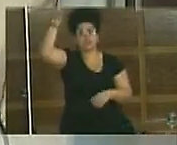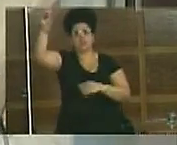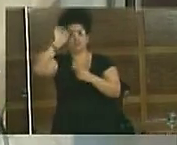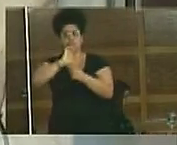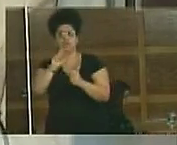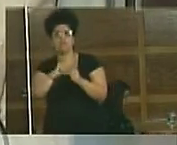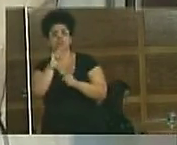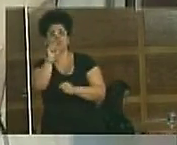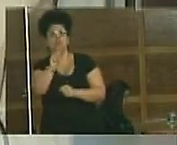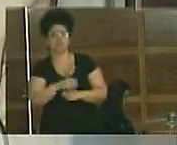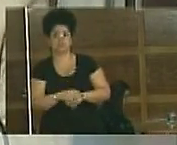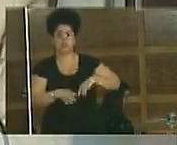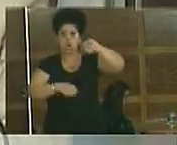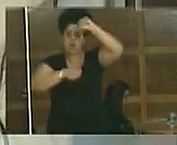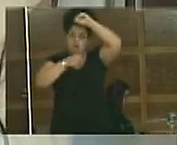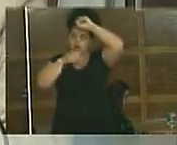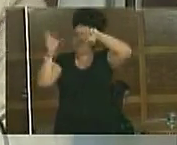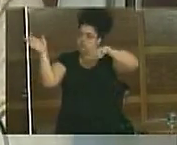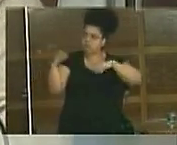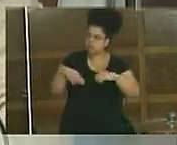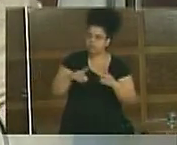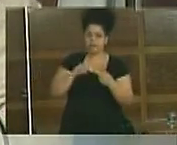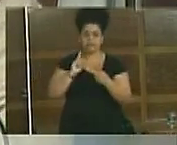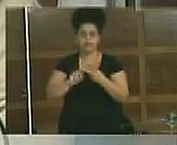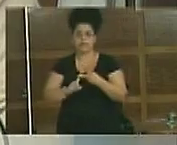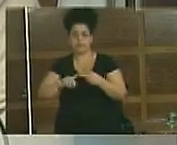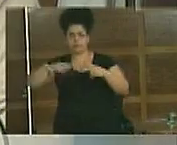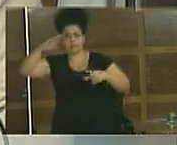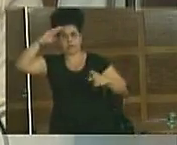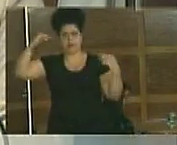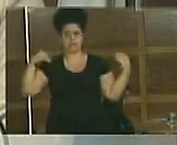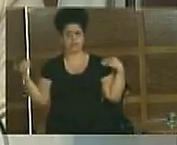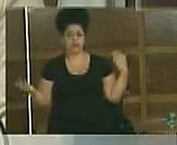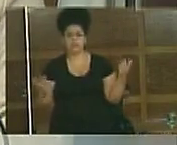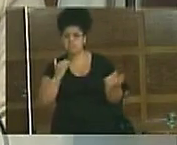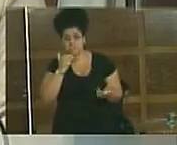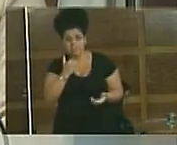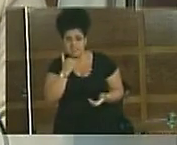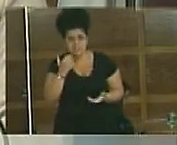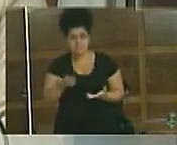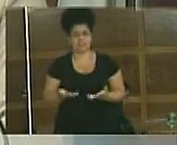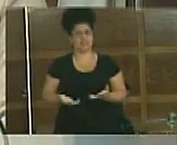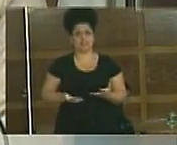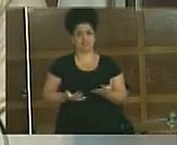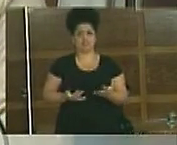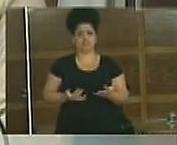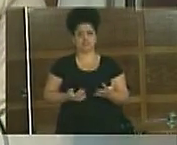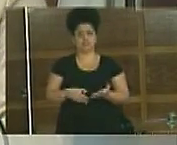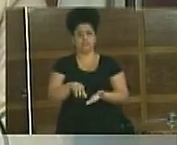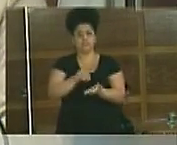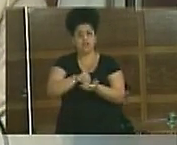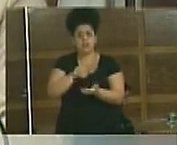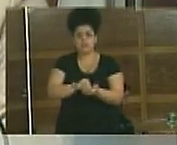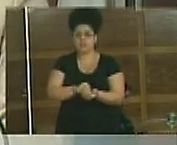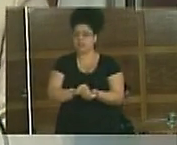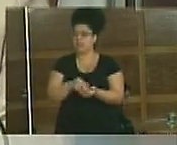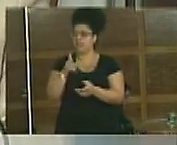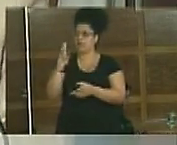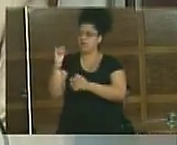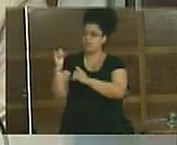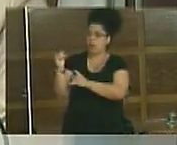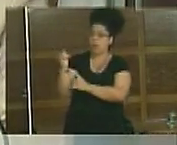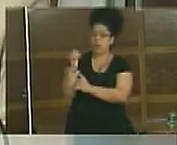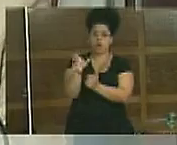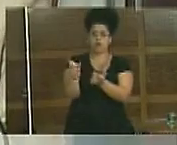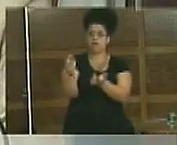além de mandar o BOPE, o caveirão, isso e aquilo para cá? Nada. Não adianta, vai mandar operação, vai matar meia